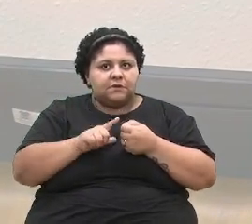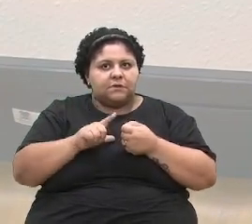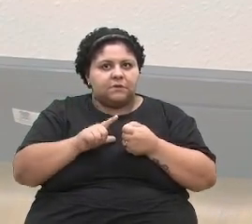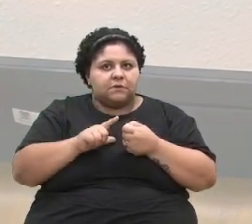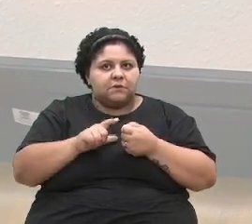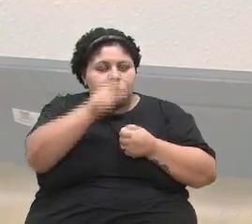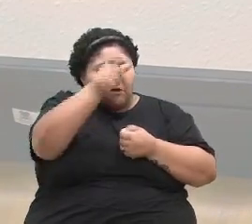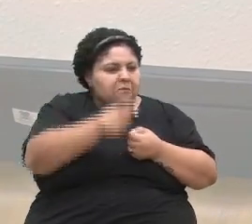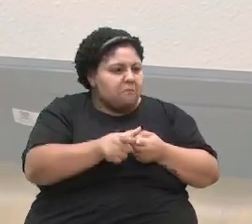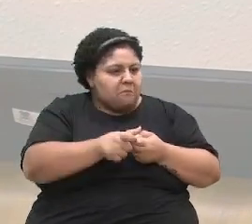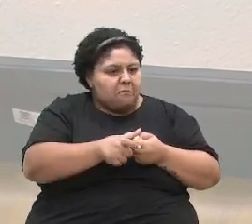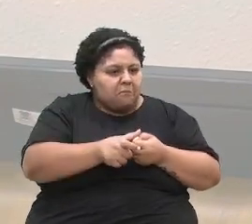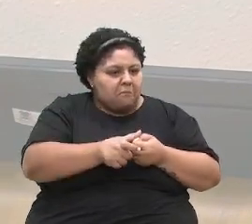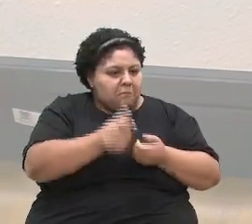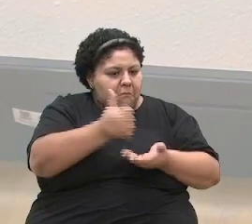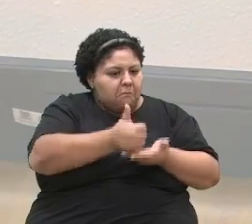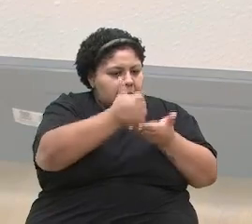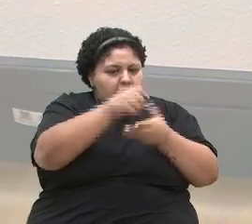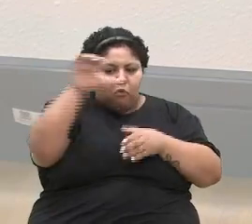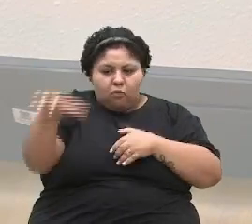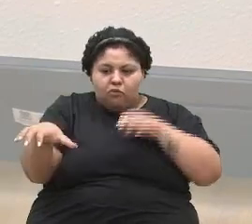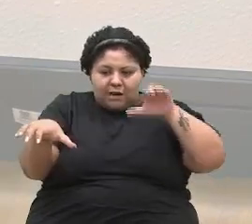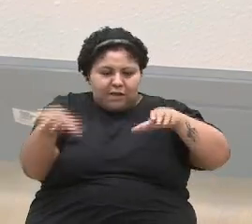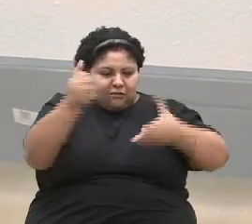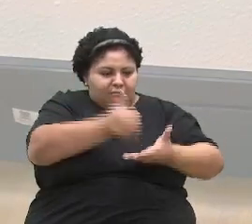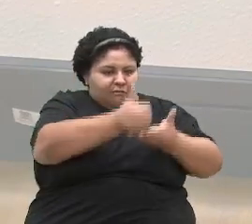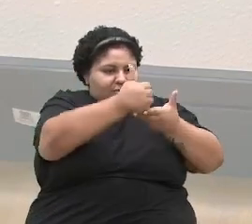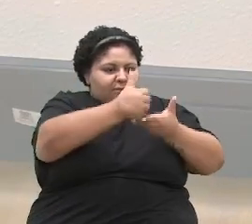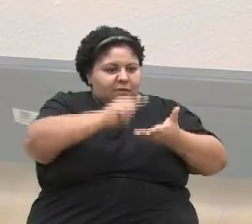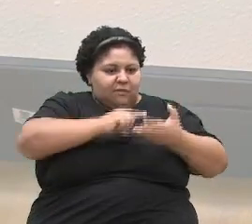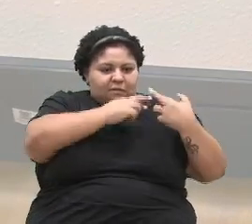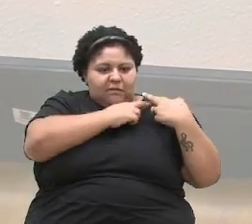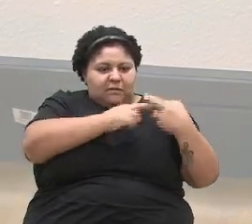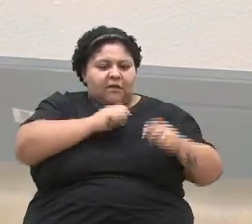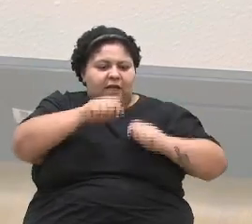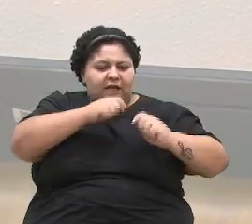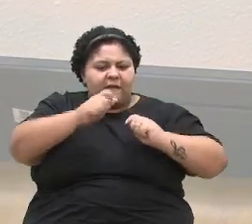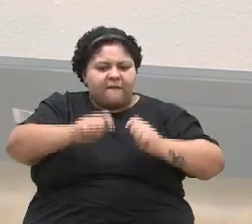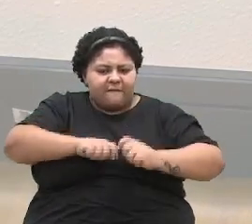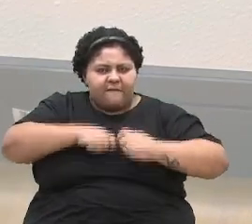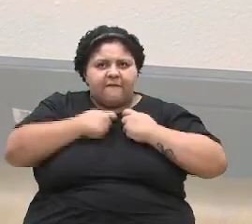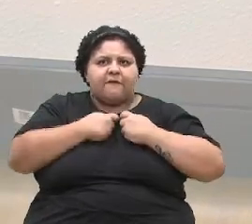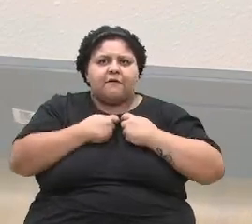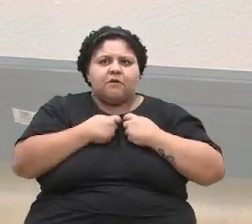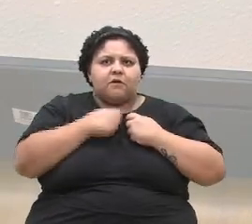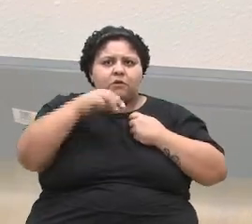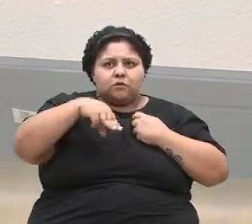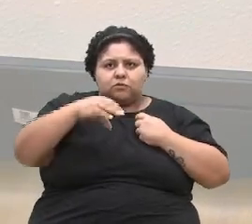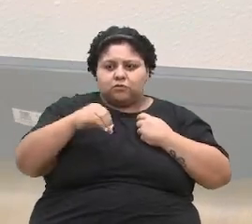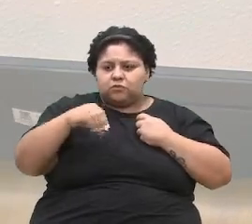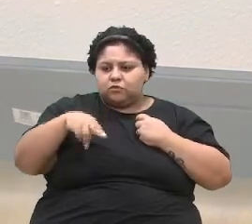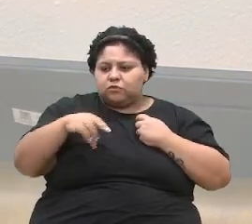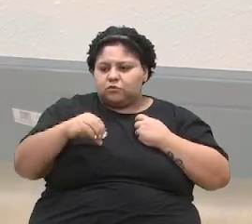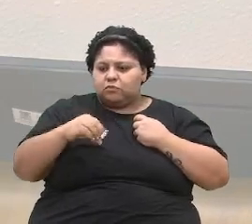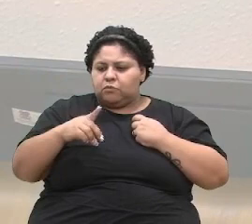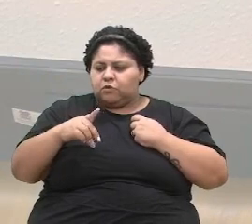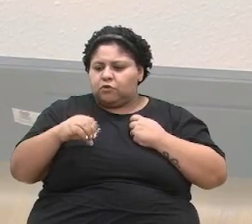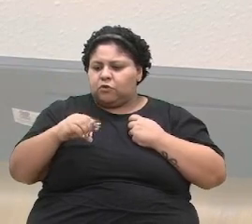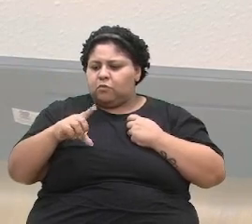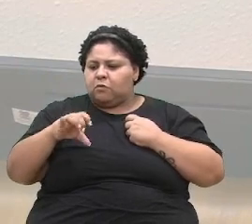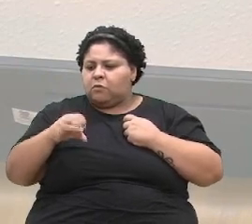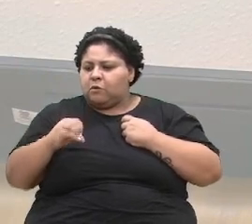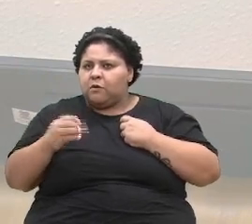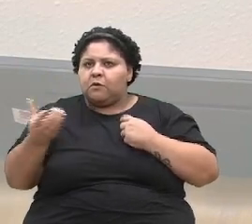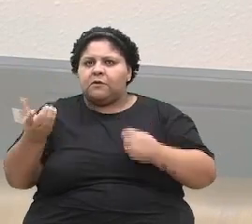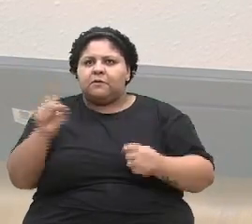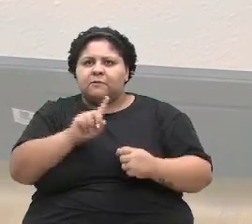isso aí. Tá? E a gente tem que ter responsabilidade. Quem fez defesa aqui do monopólio é porque não quer que as pessoas